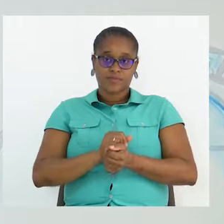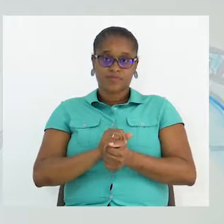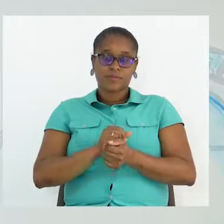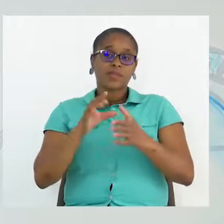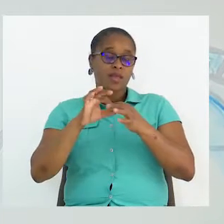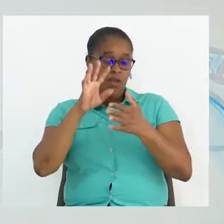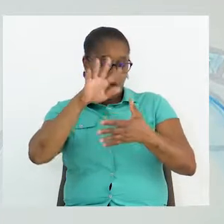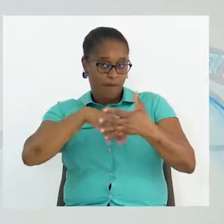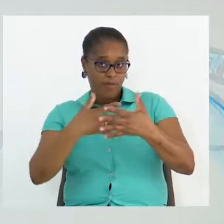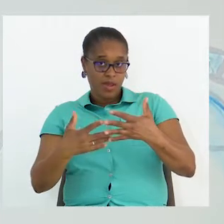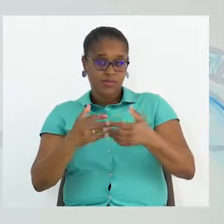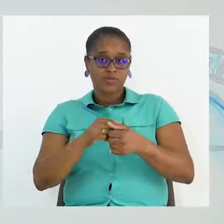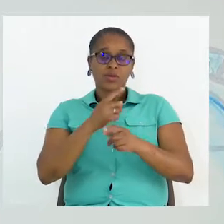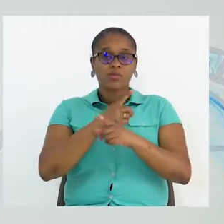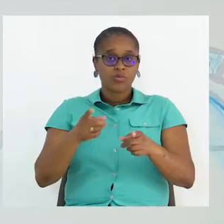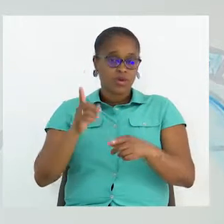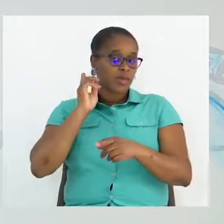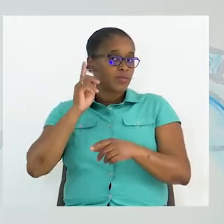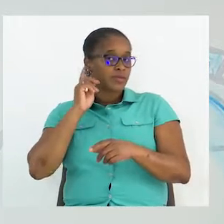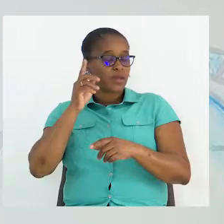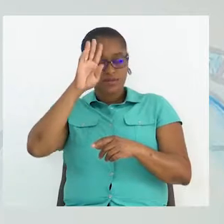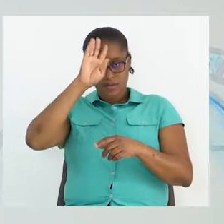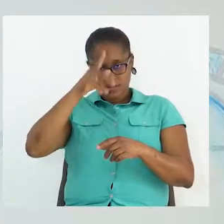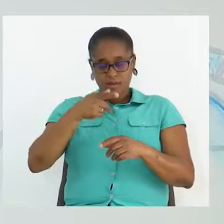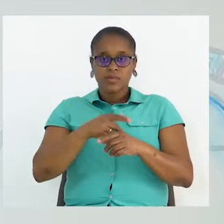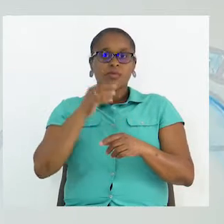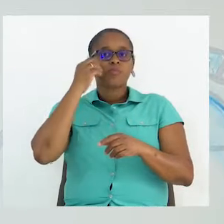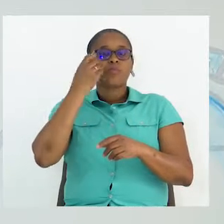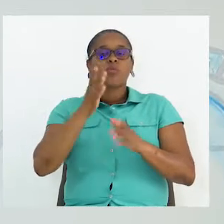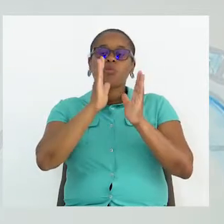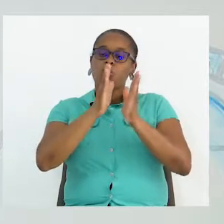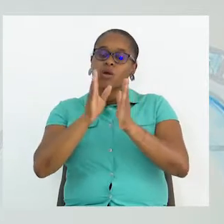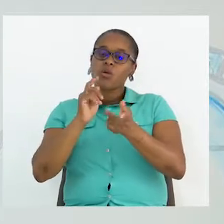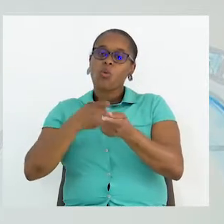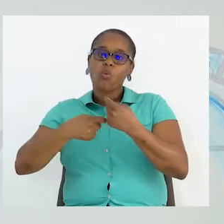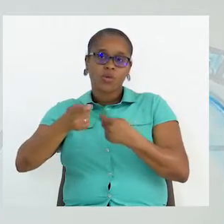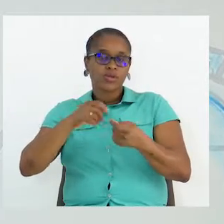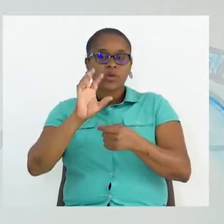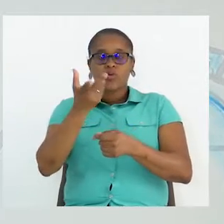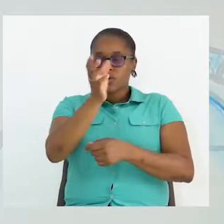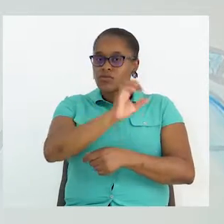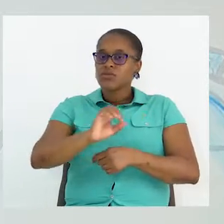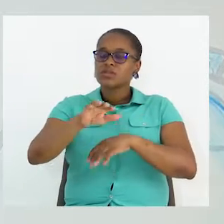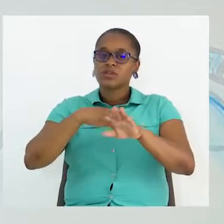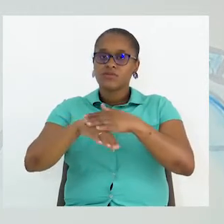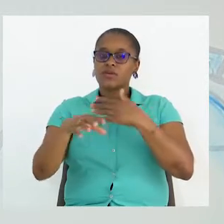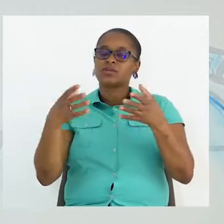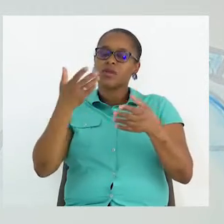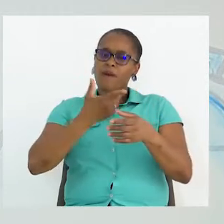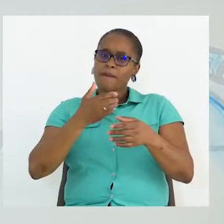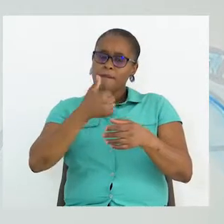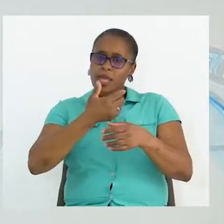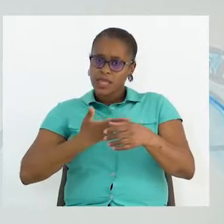aos planos, porque é importante saber como organizar quando vocês estão a fazer a vossa banda desenhada,